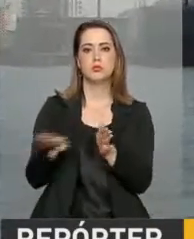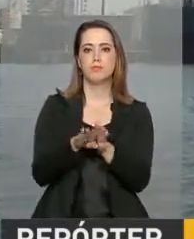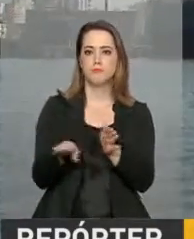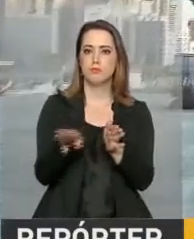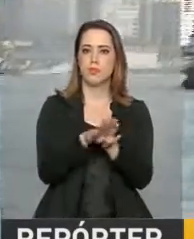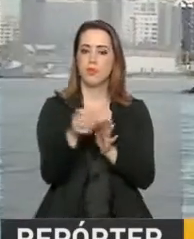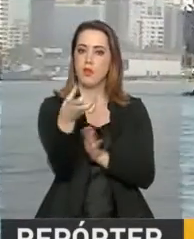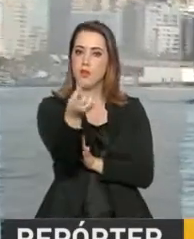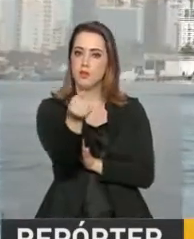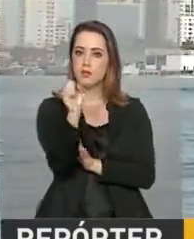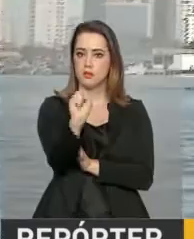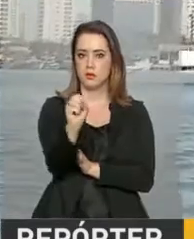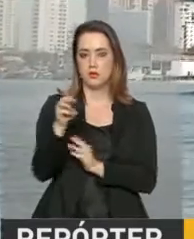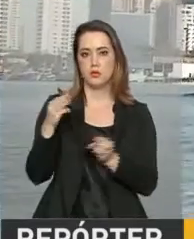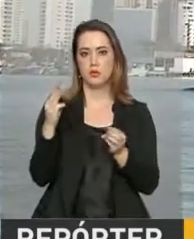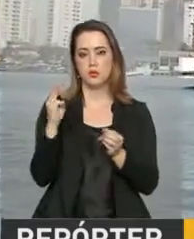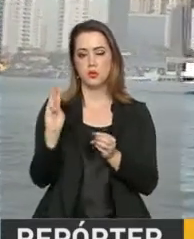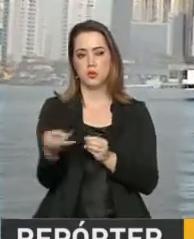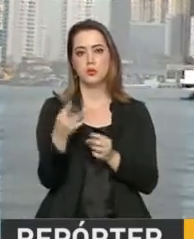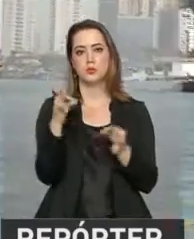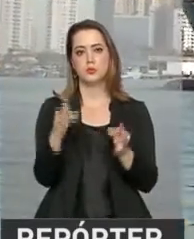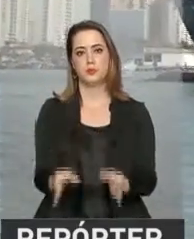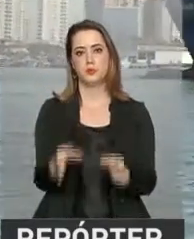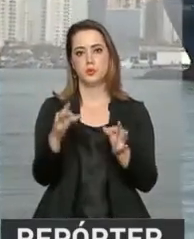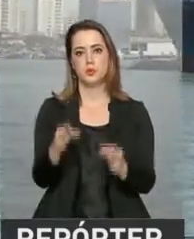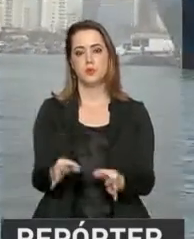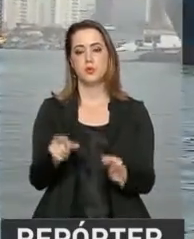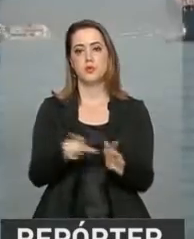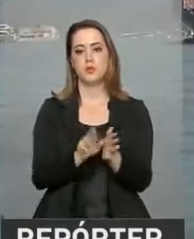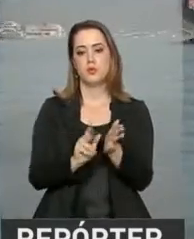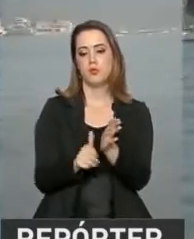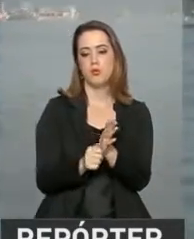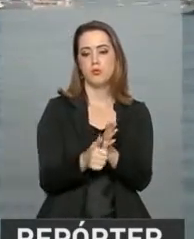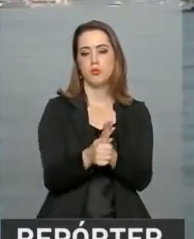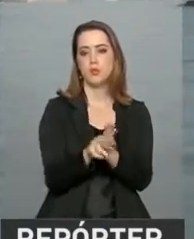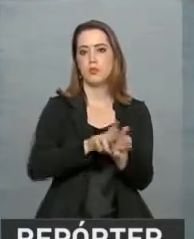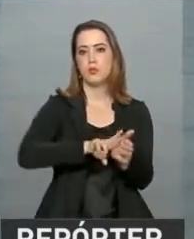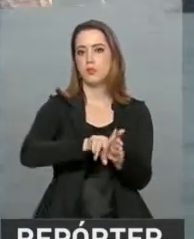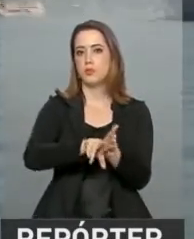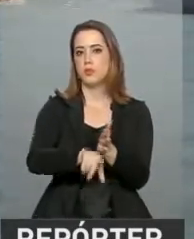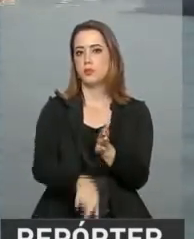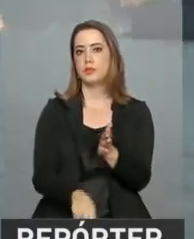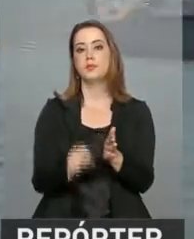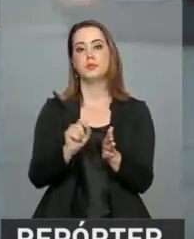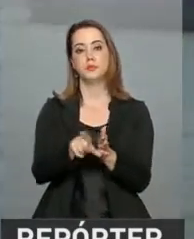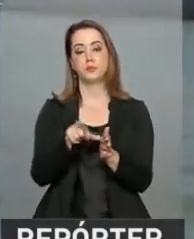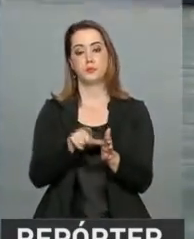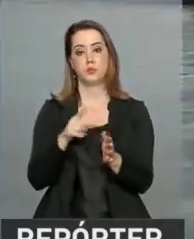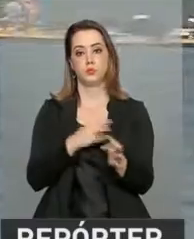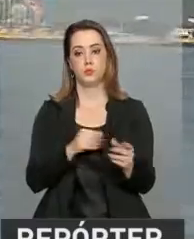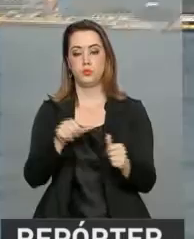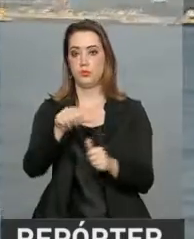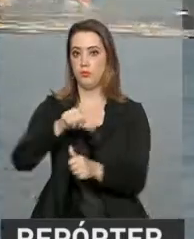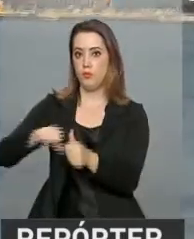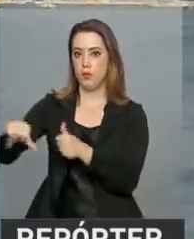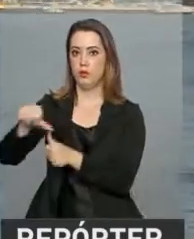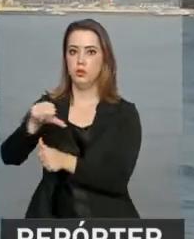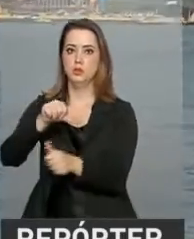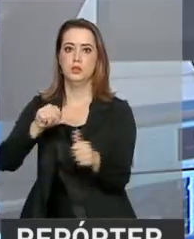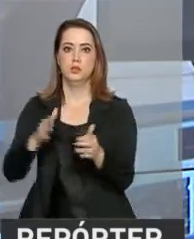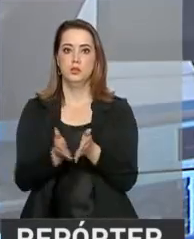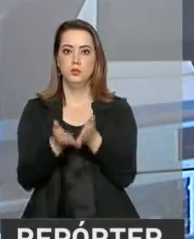68 milhões de toneladas o embarque de grãos e farelo de soja liderou o ranking das cargas mais movimentadas no porto